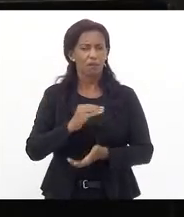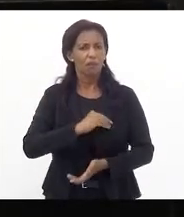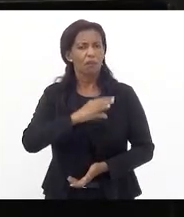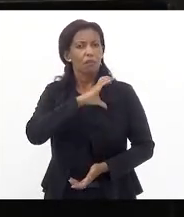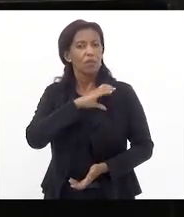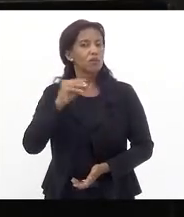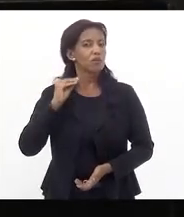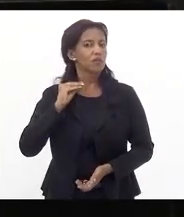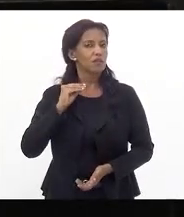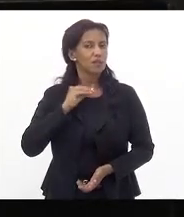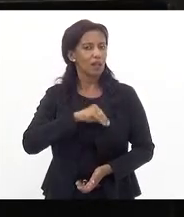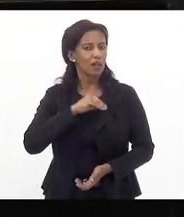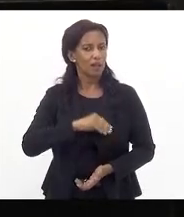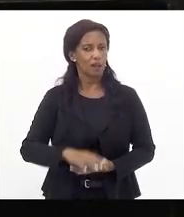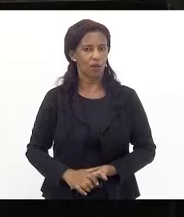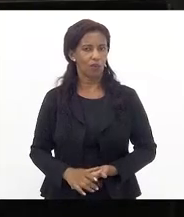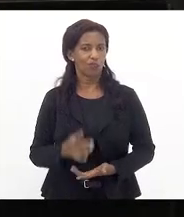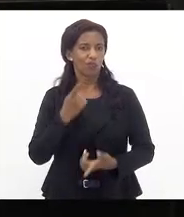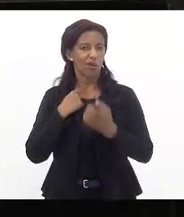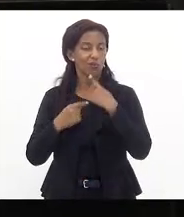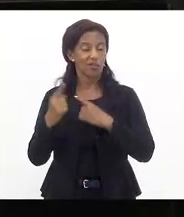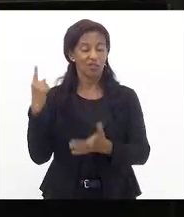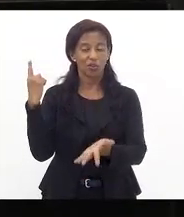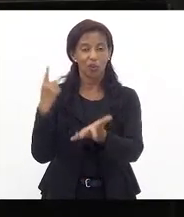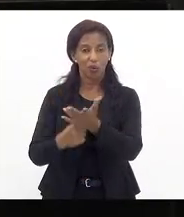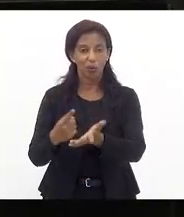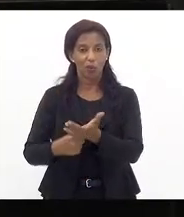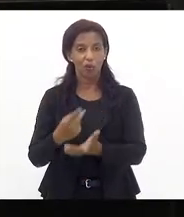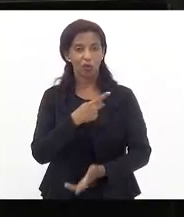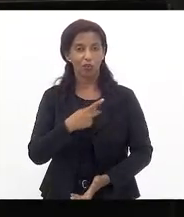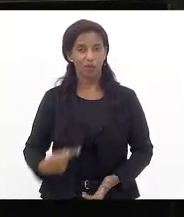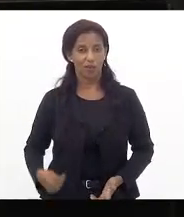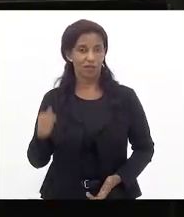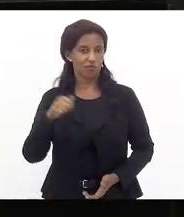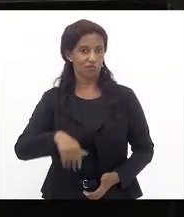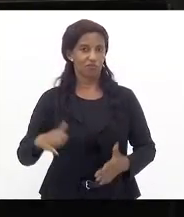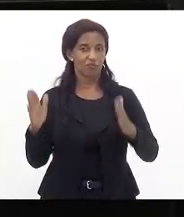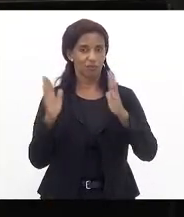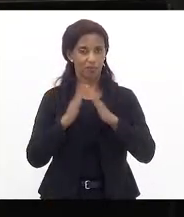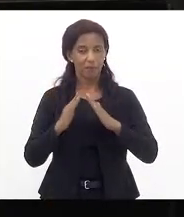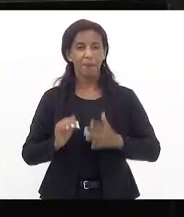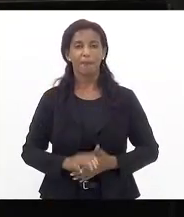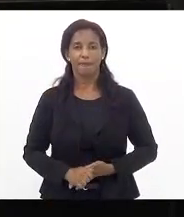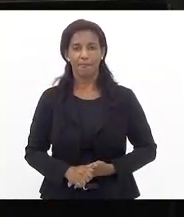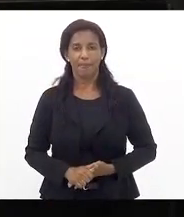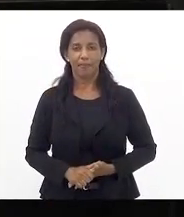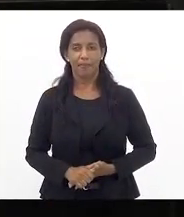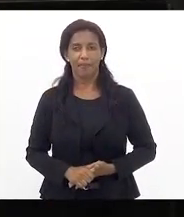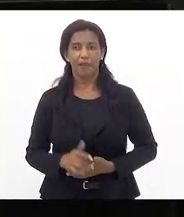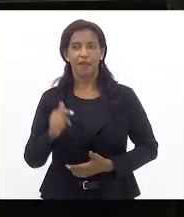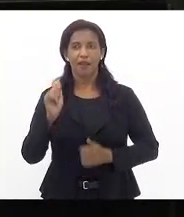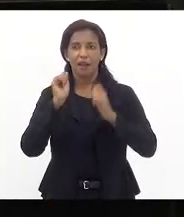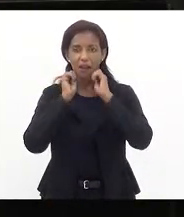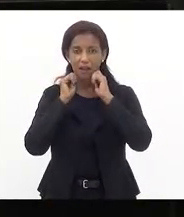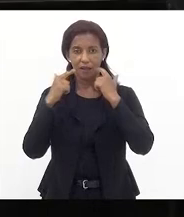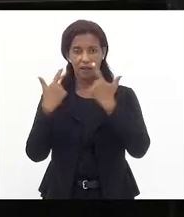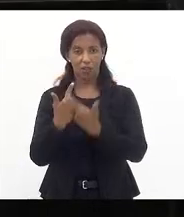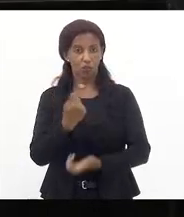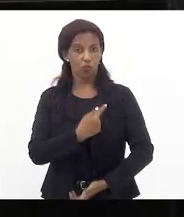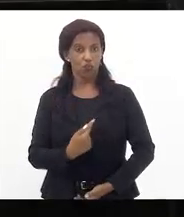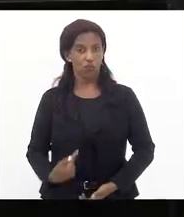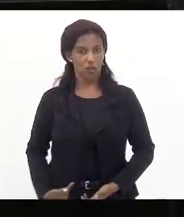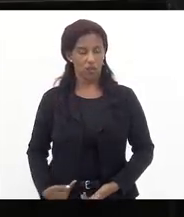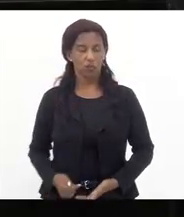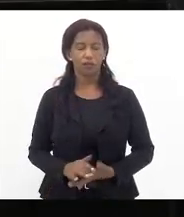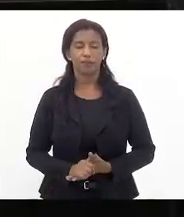É desejo. Então, em acordo com o presidente dessa casa, com o protagonismo da Assembleia, o governador Cláudio